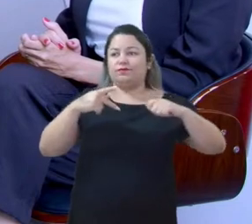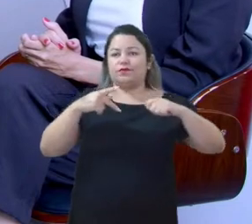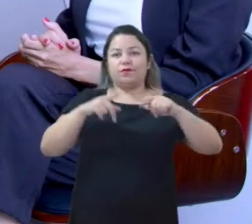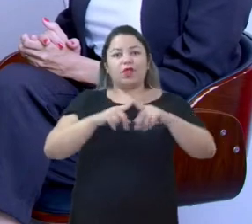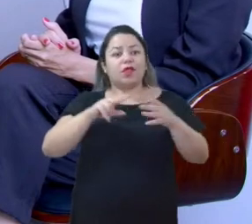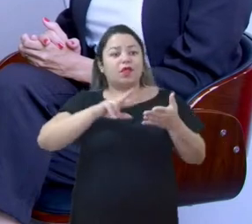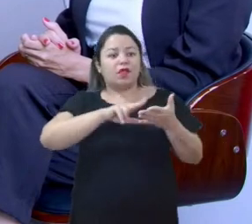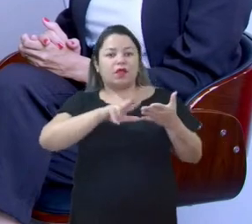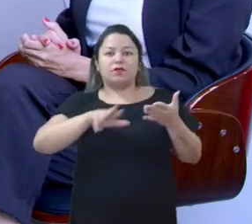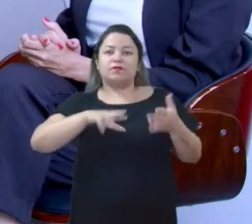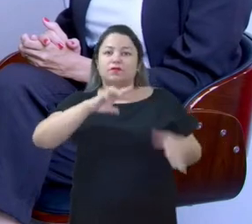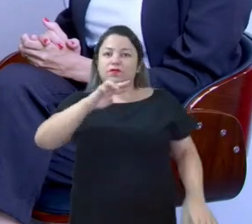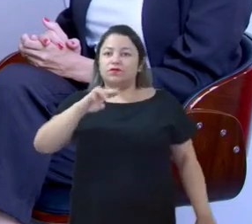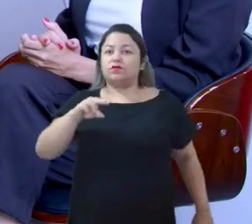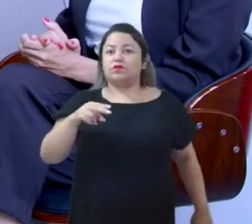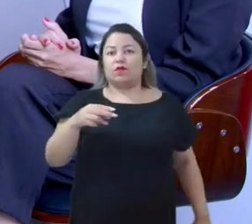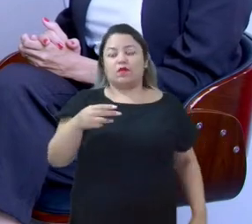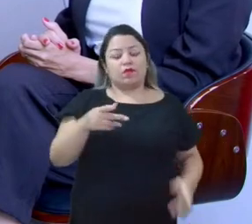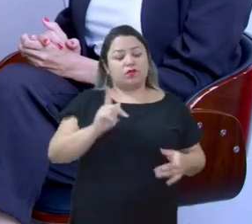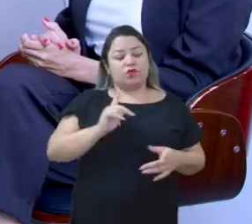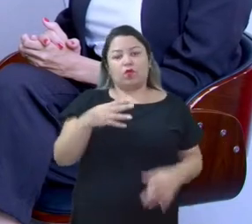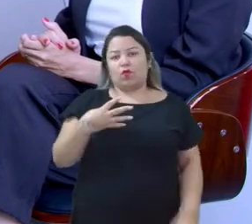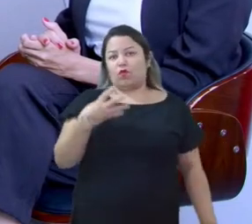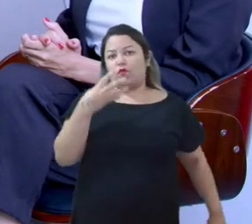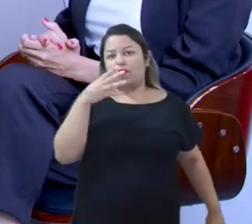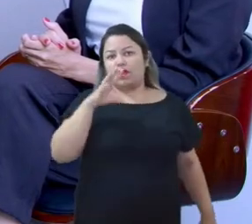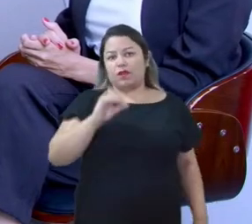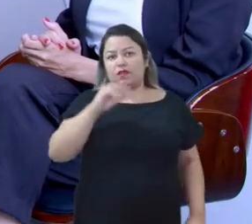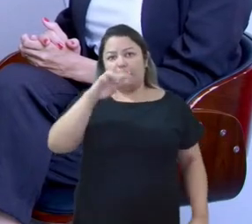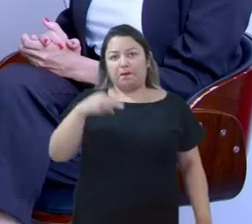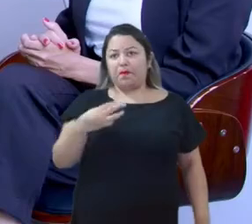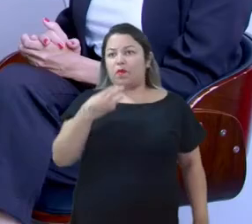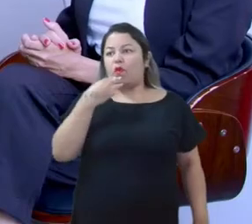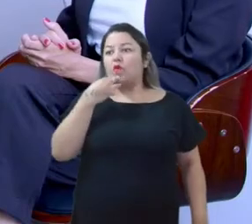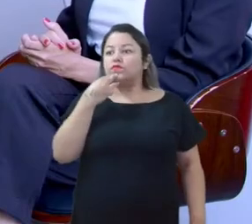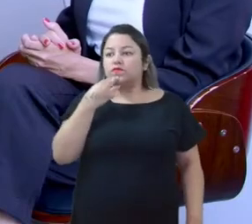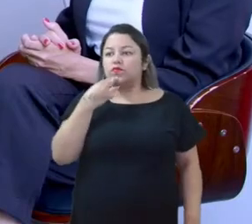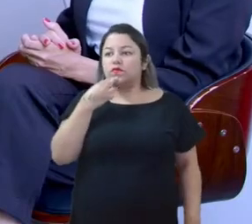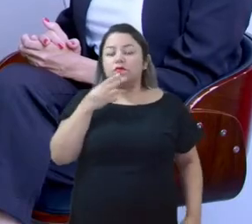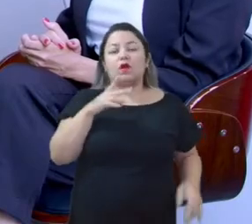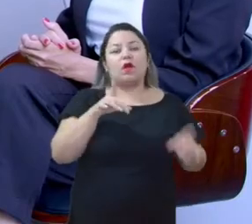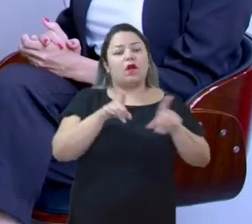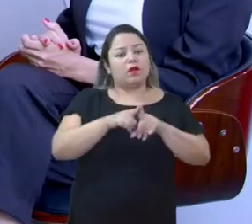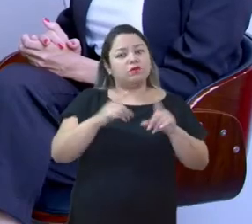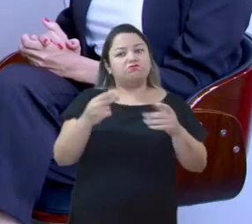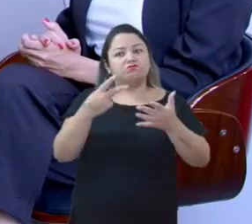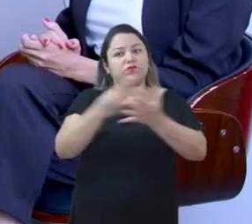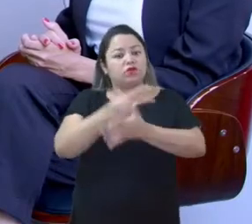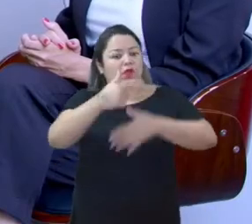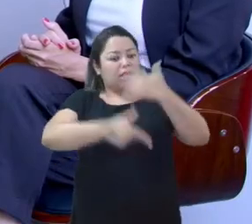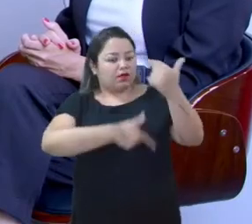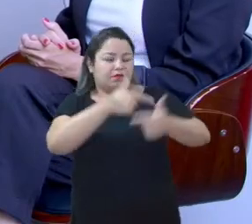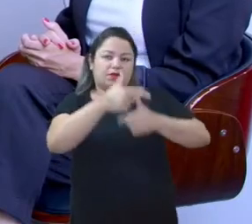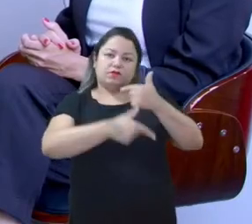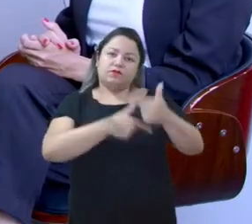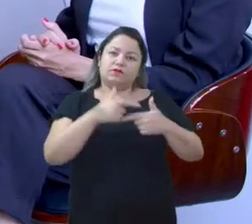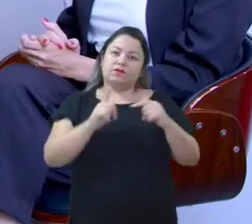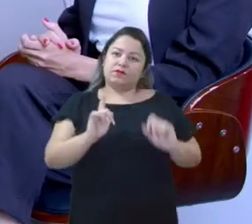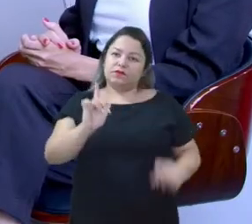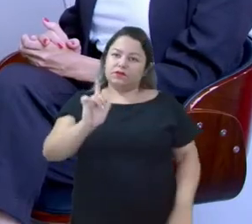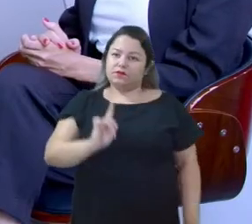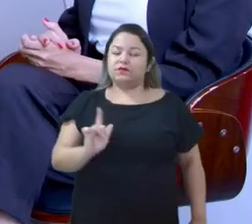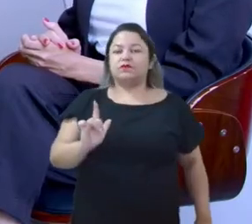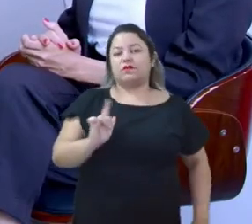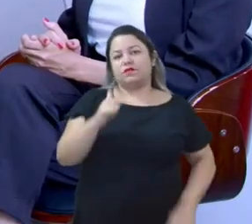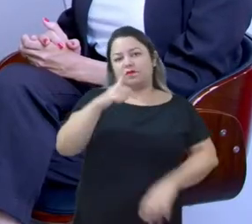inúmeros bancos grandes que tinham 40 mil funcionários. Então, olha o grau de produtividade. Quando o trabalhador tem